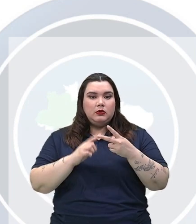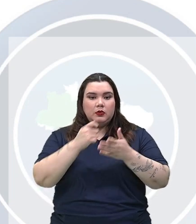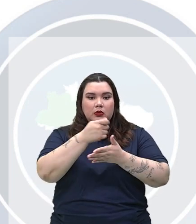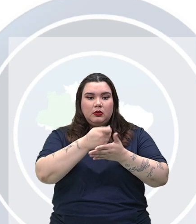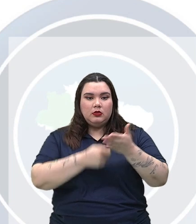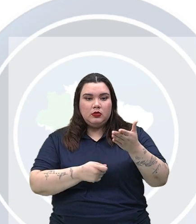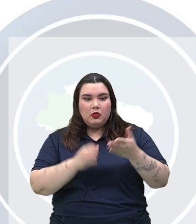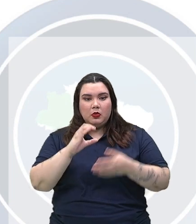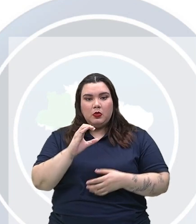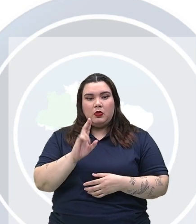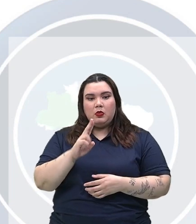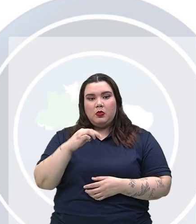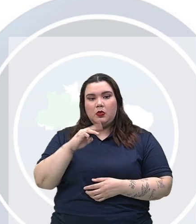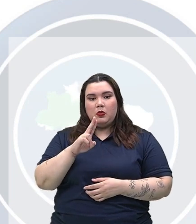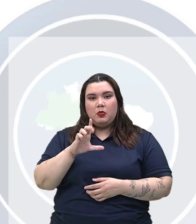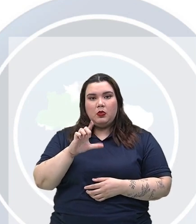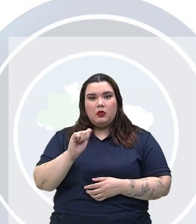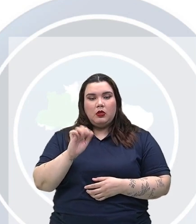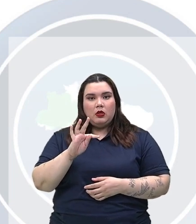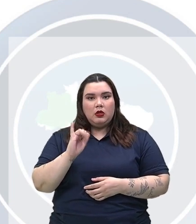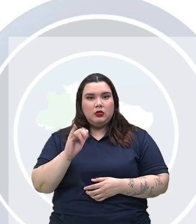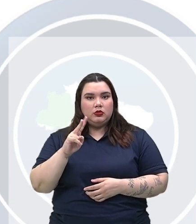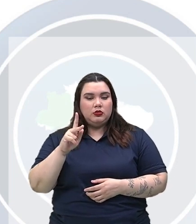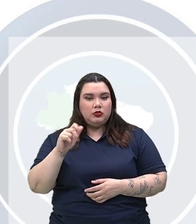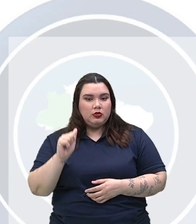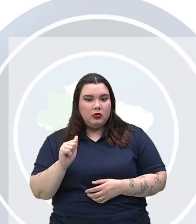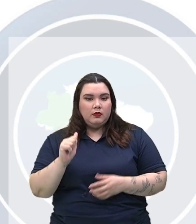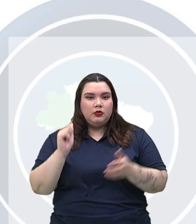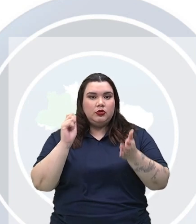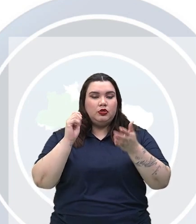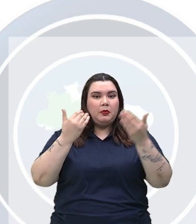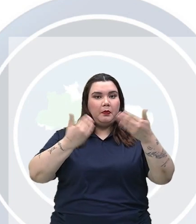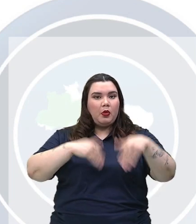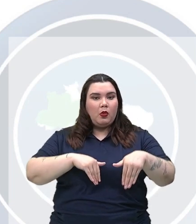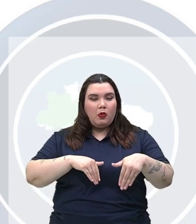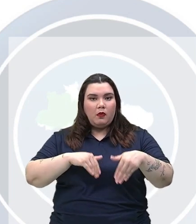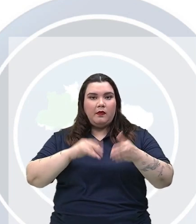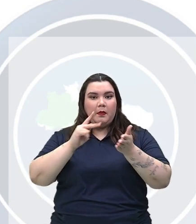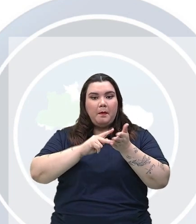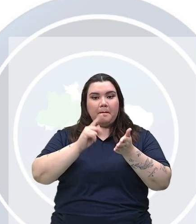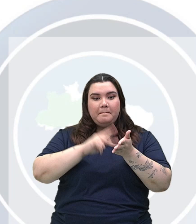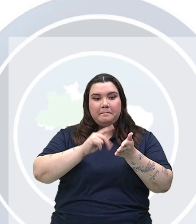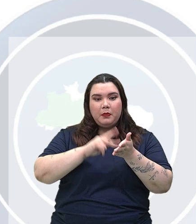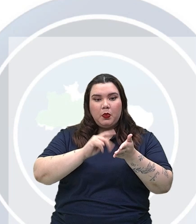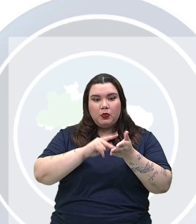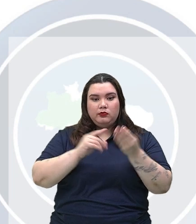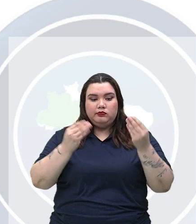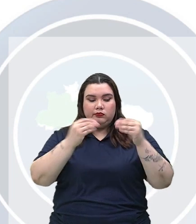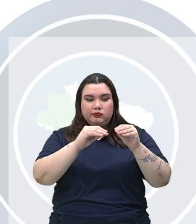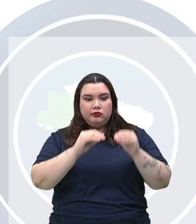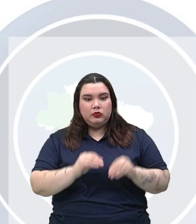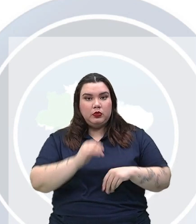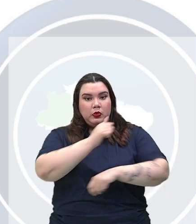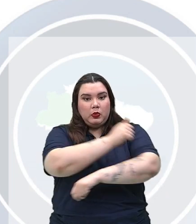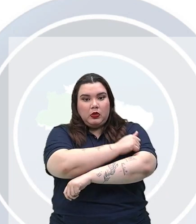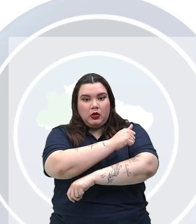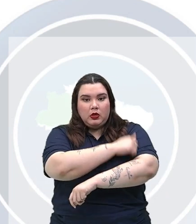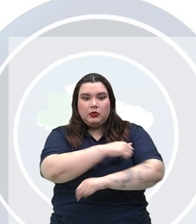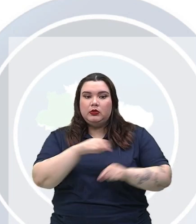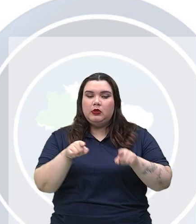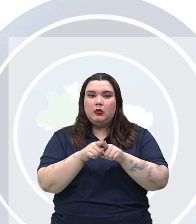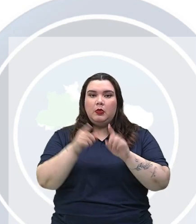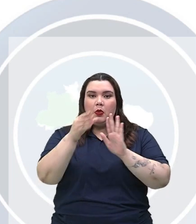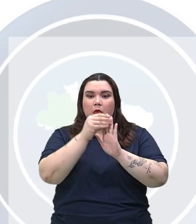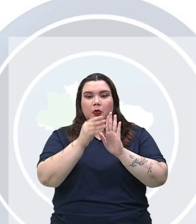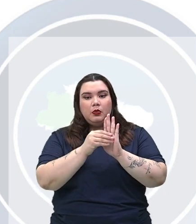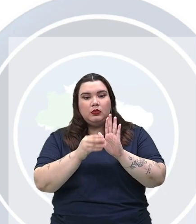ficha cumulativa de notas, né? Ou seja, das avaliações. É a ficha com a indicação das notas dos estudantes e